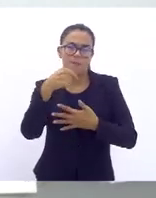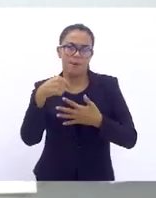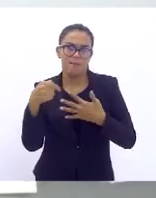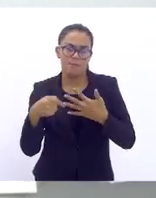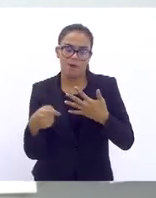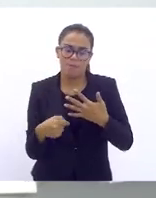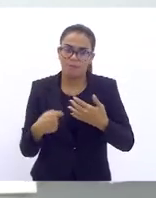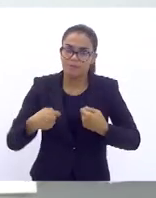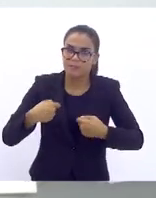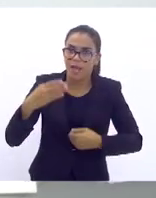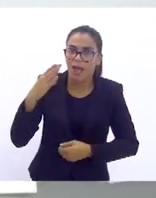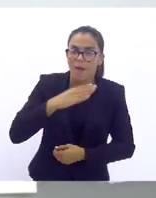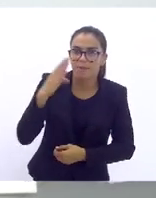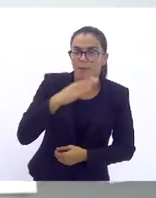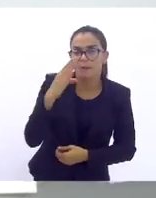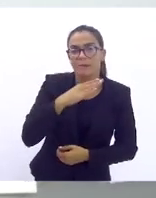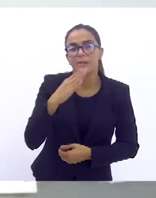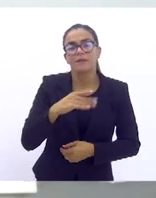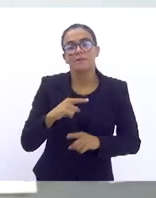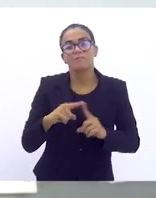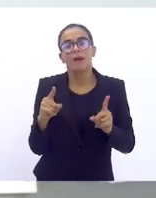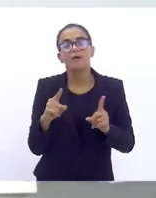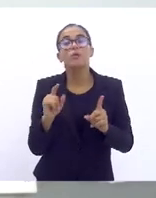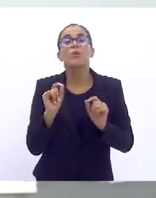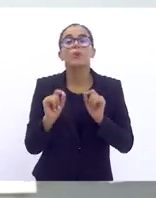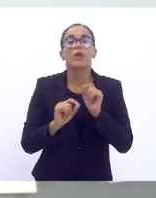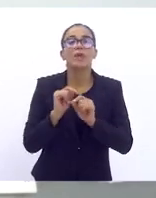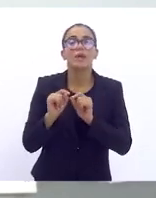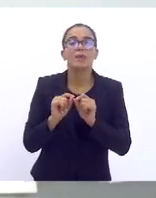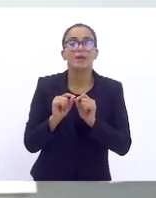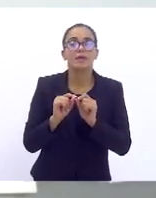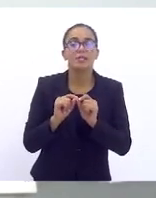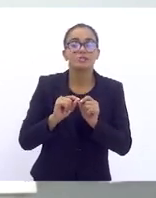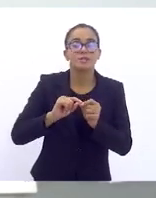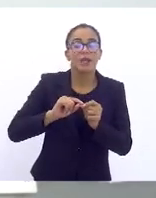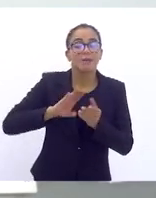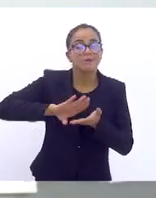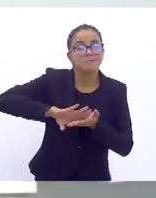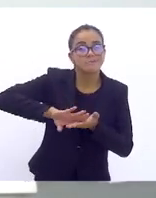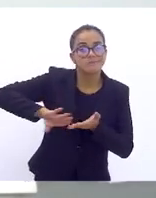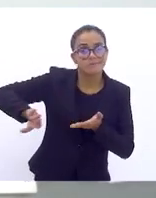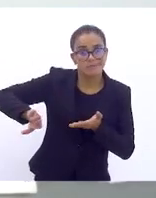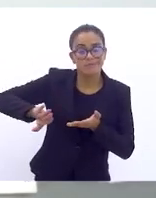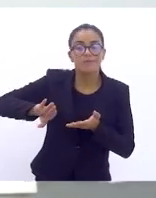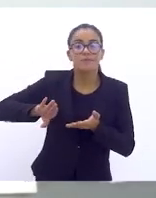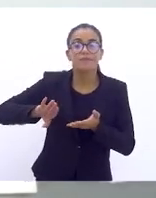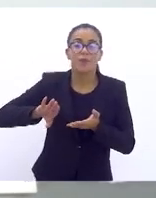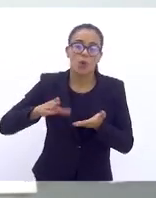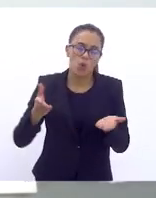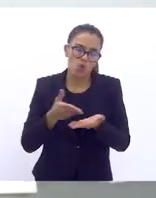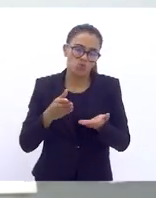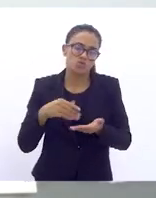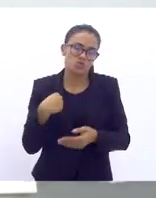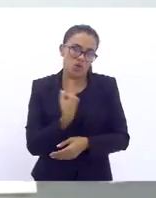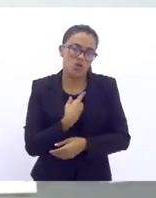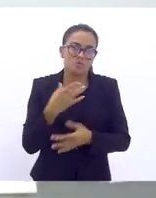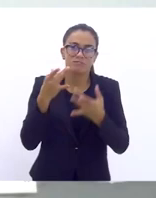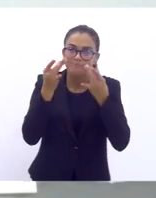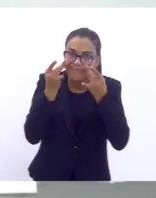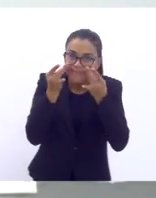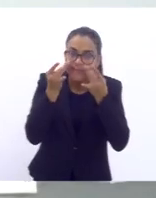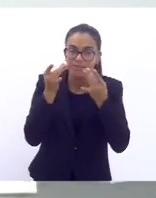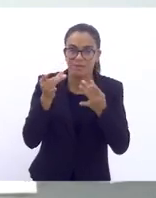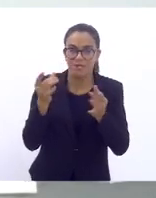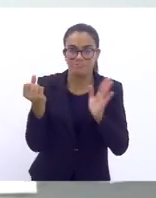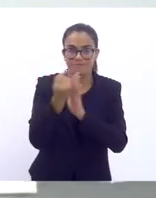correr mas sem desmerecer hoje a gente está diante desse fato histórico mais